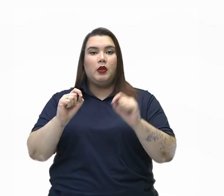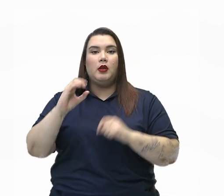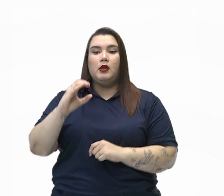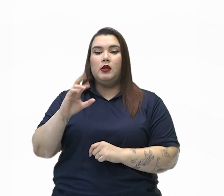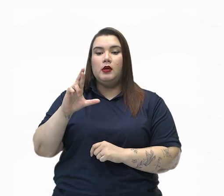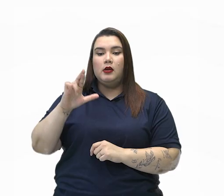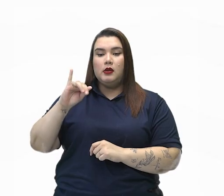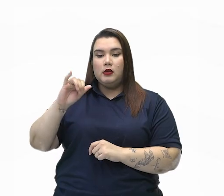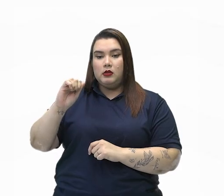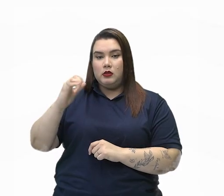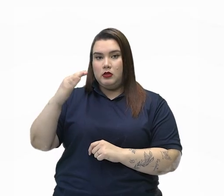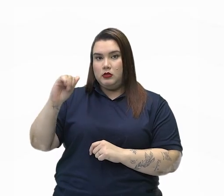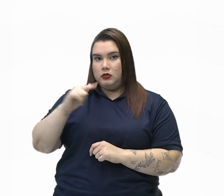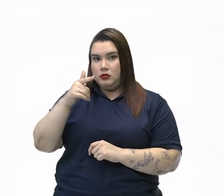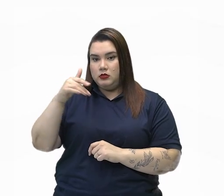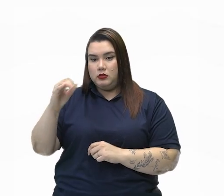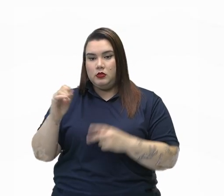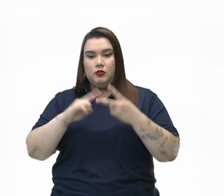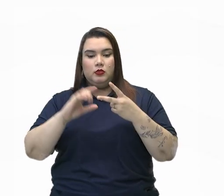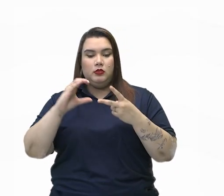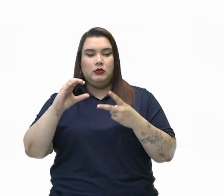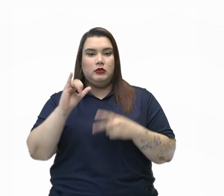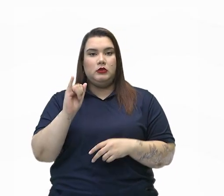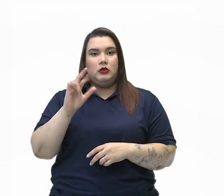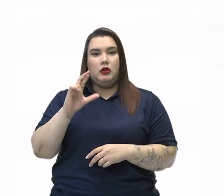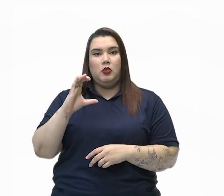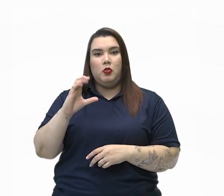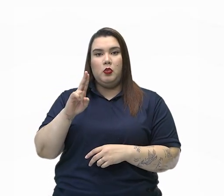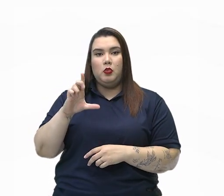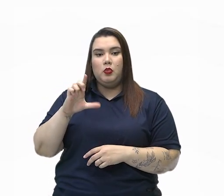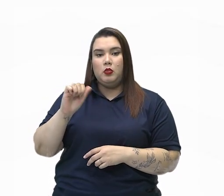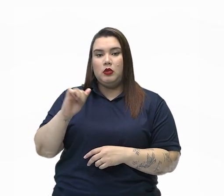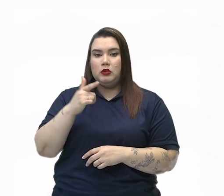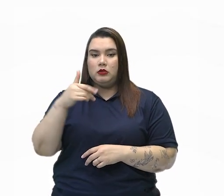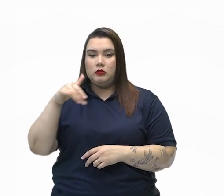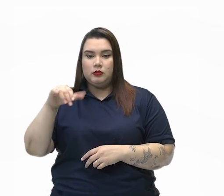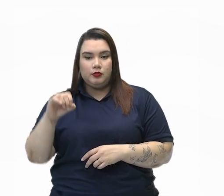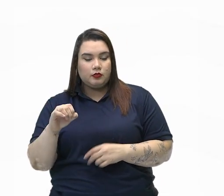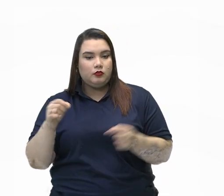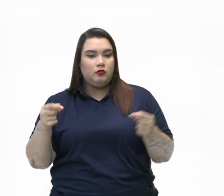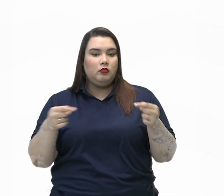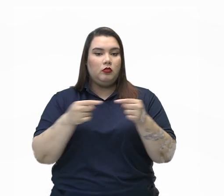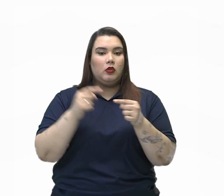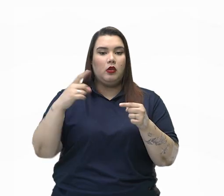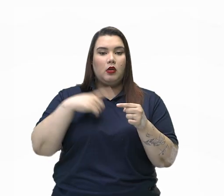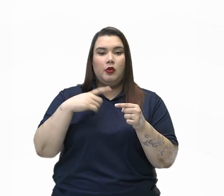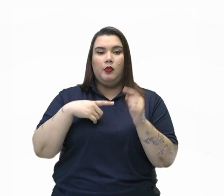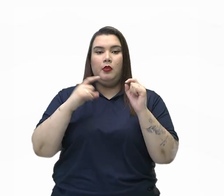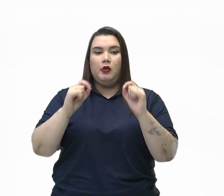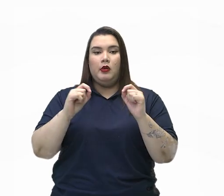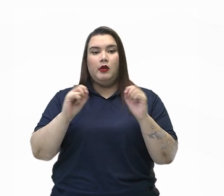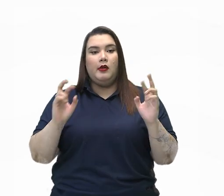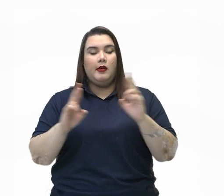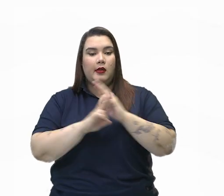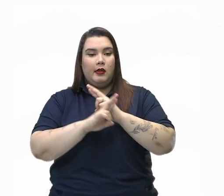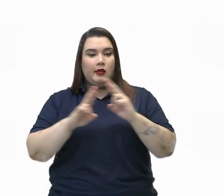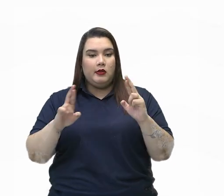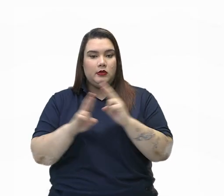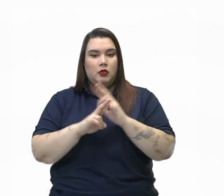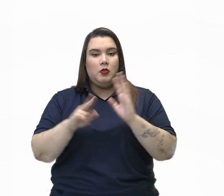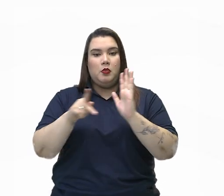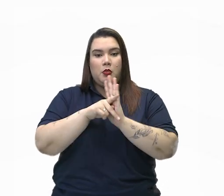circulação. Vimos ainda agora com relação à liberação dos direitos, que vem muito com relação a essa